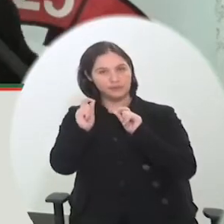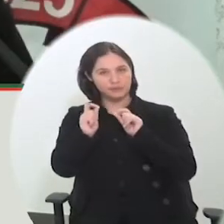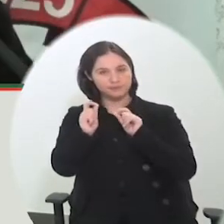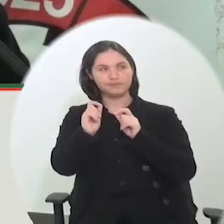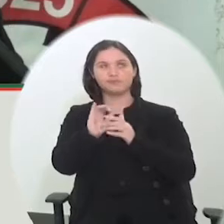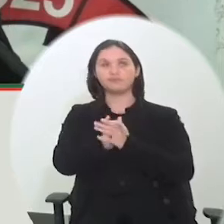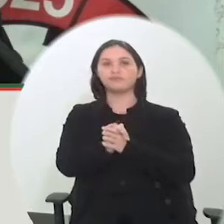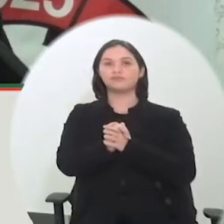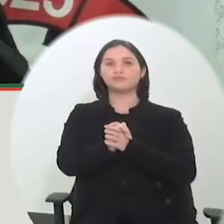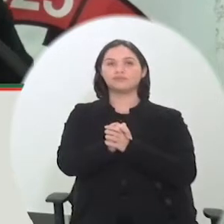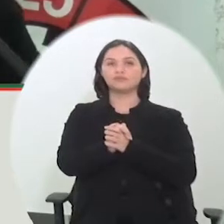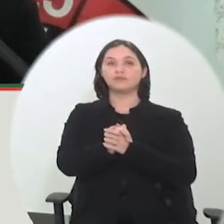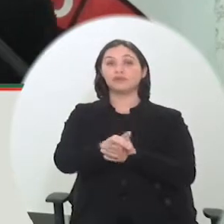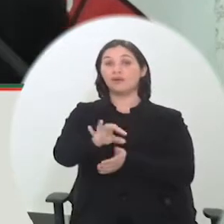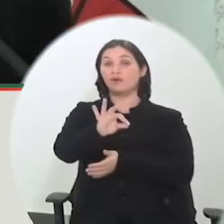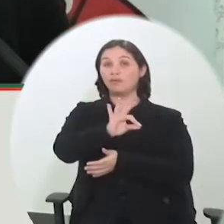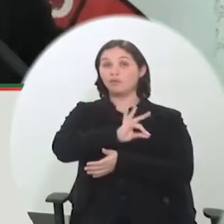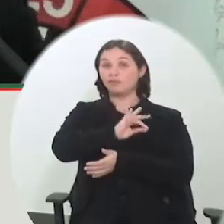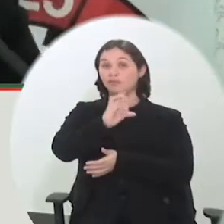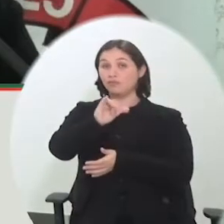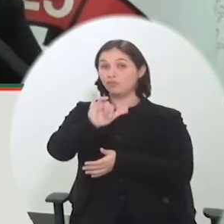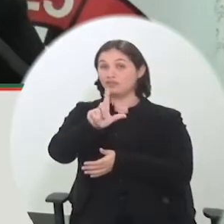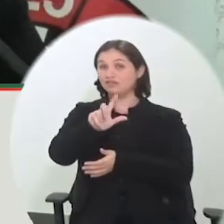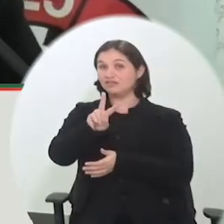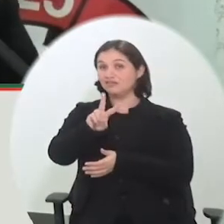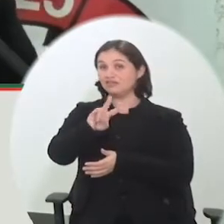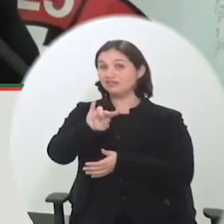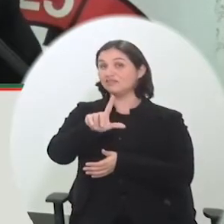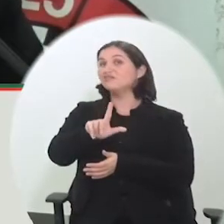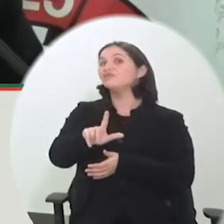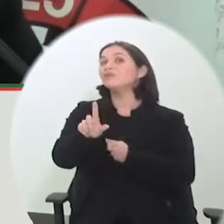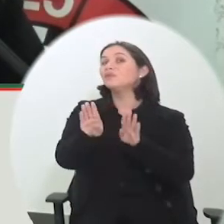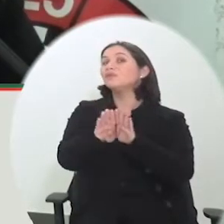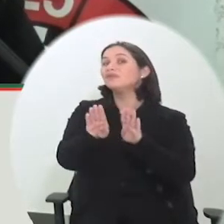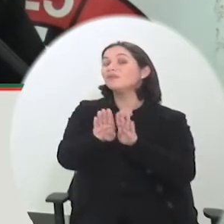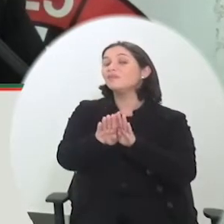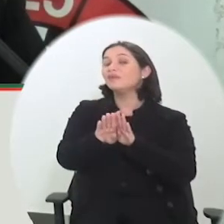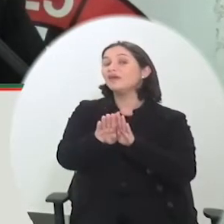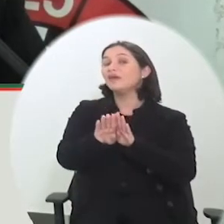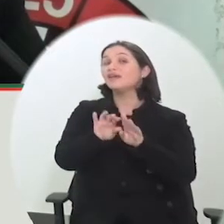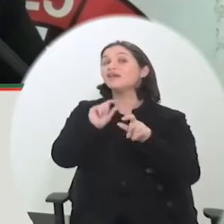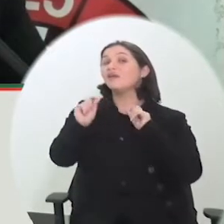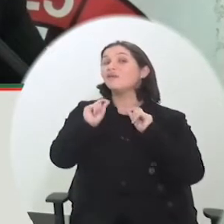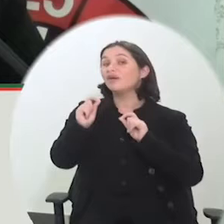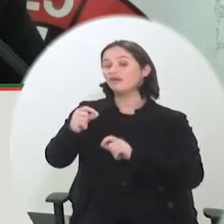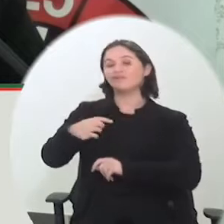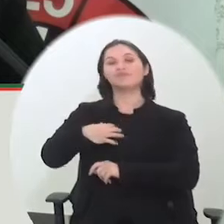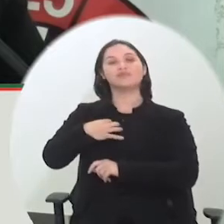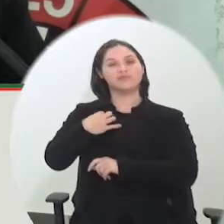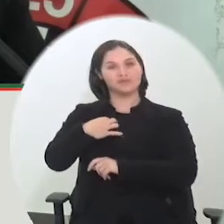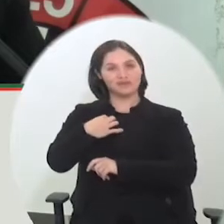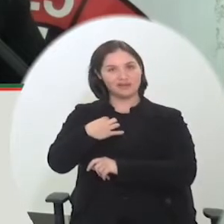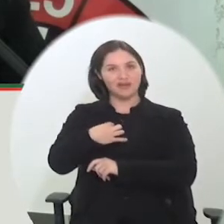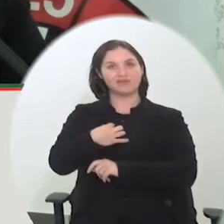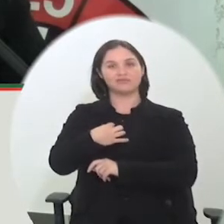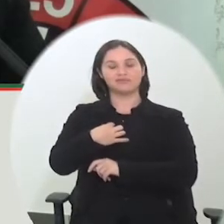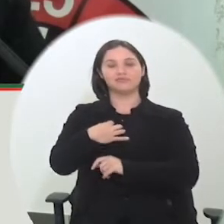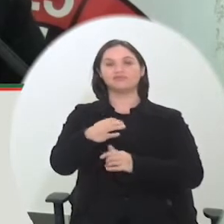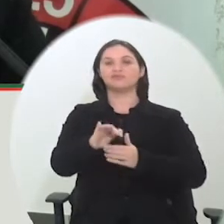fala em Polícia Civil, também se fala em voluntariado. E nada melhor para representar o voluntariado do que o Almir Fernandes, da Polícia